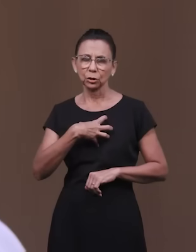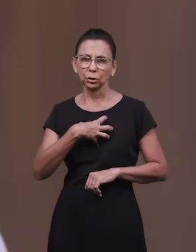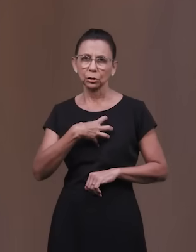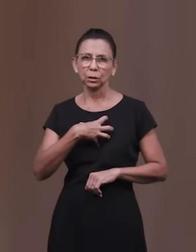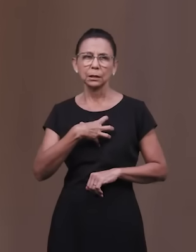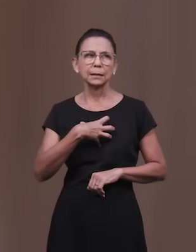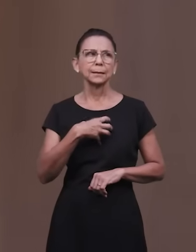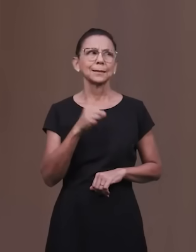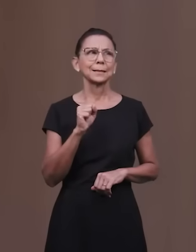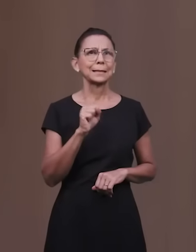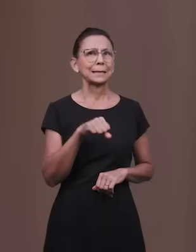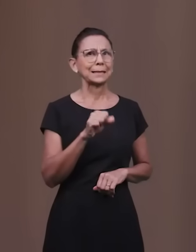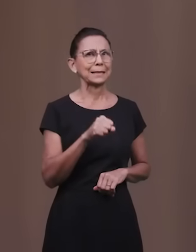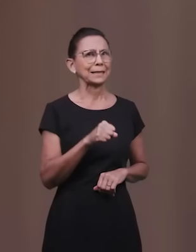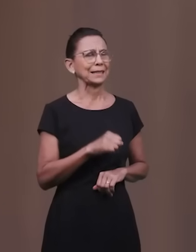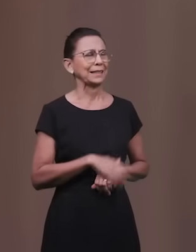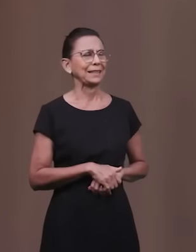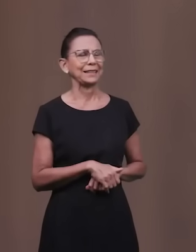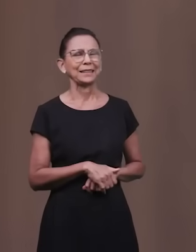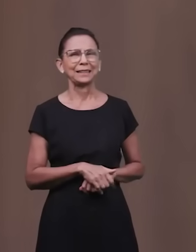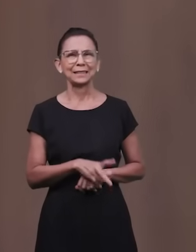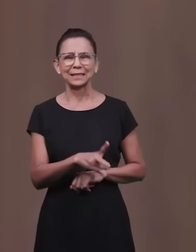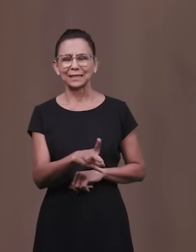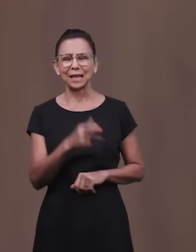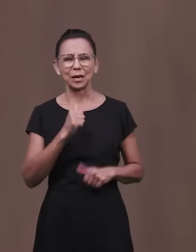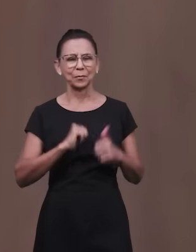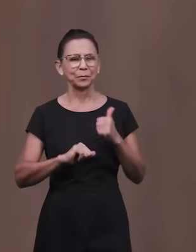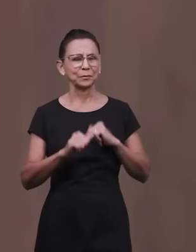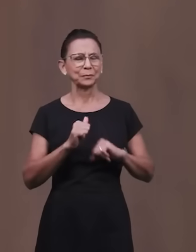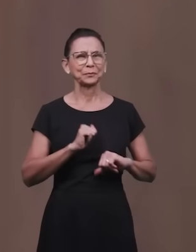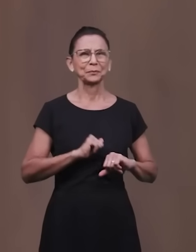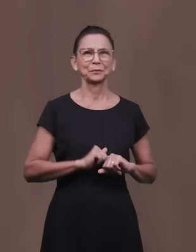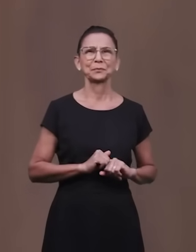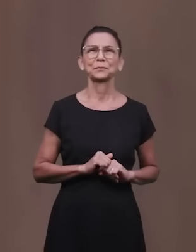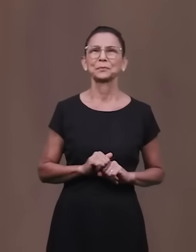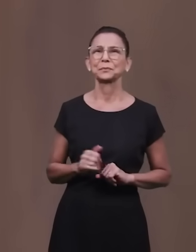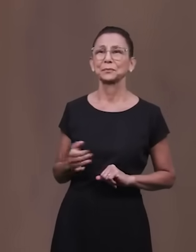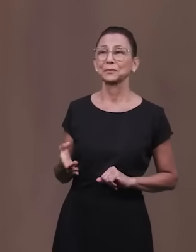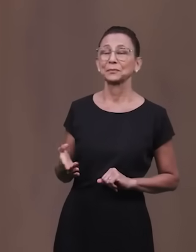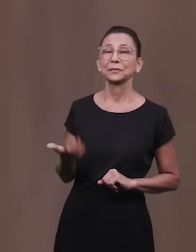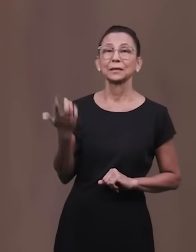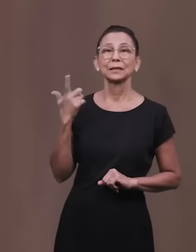Fernanda. As crianças são frequentes vítimas de ansiedade,